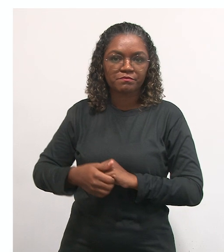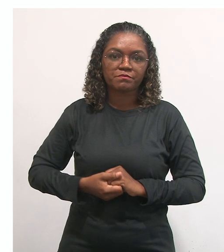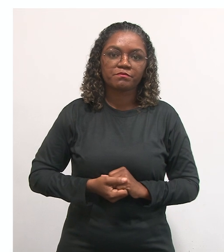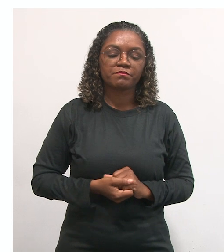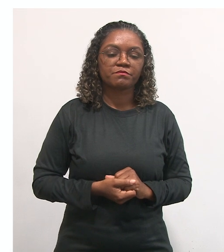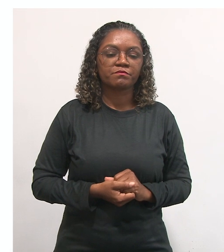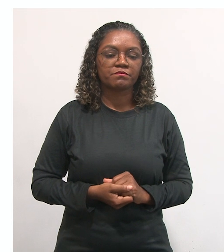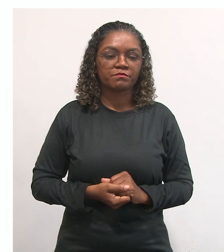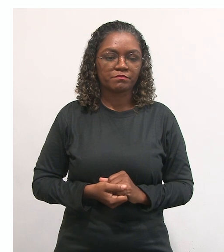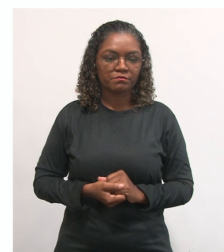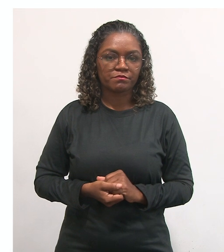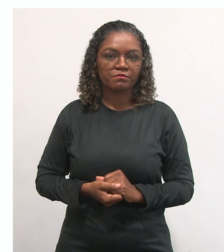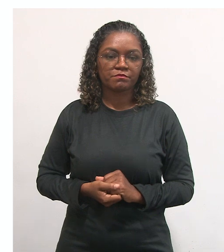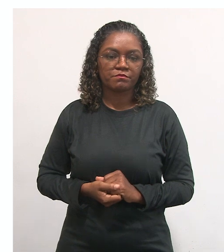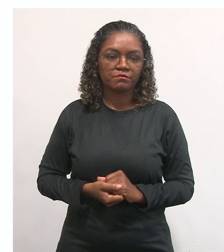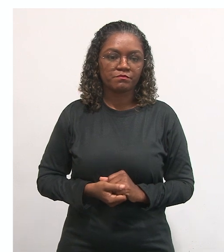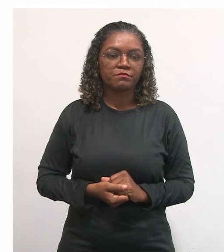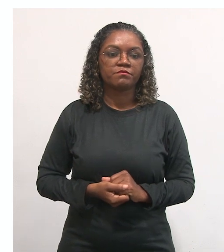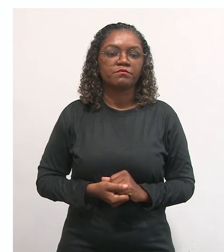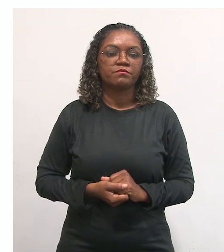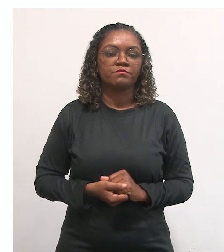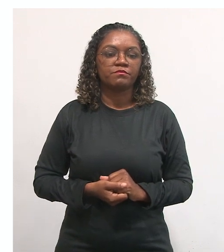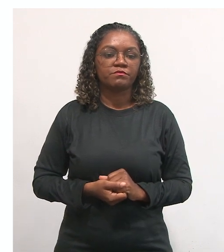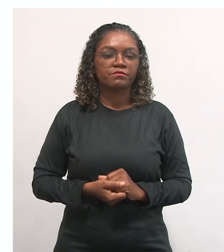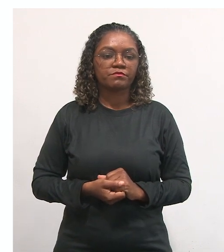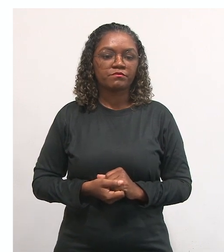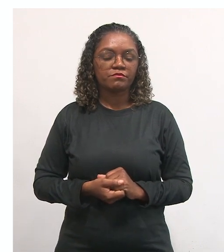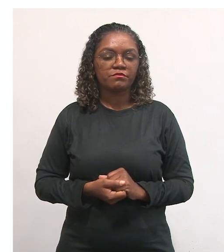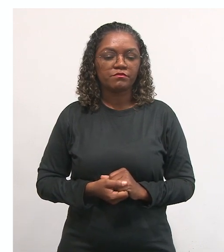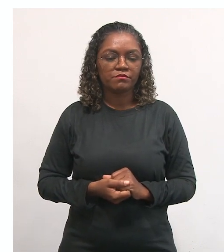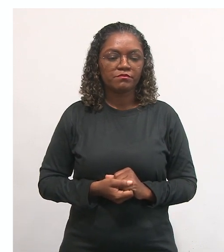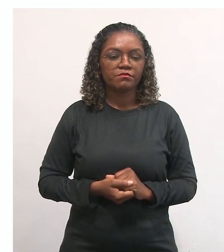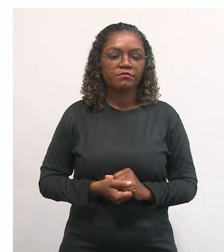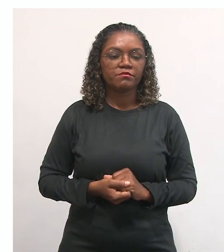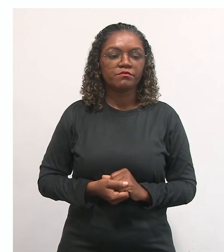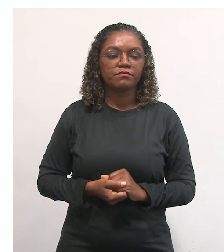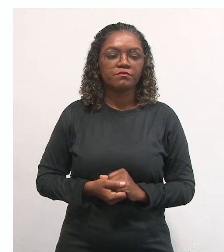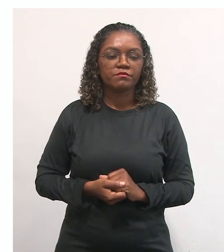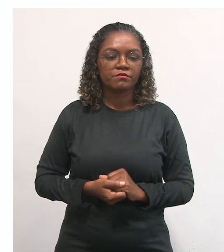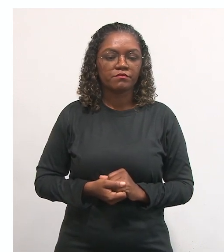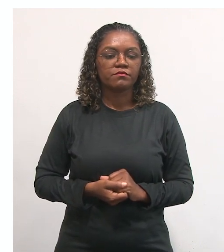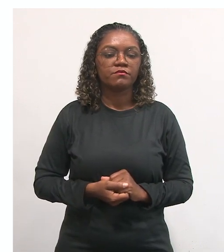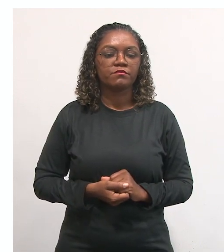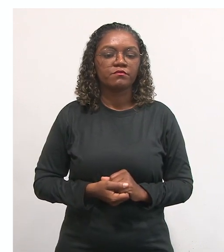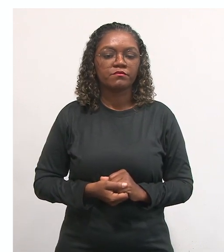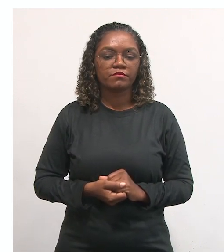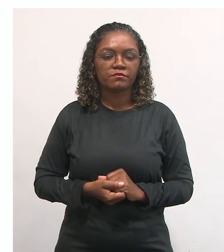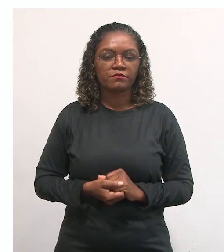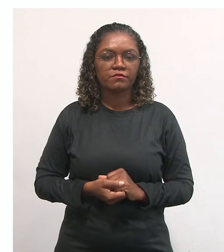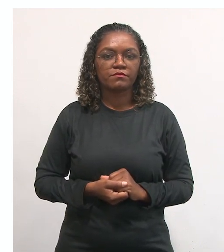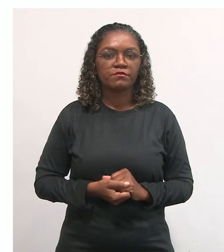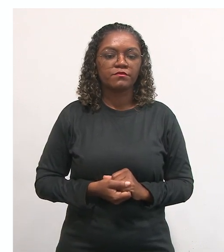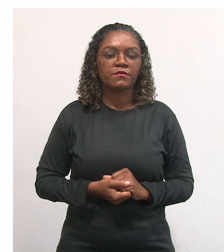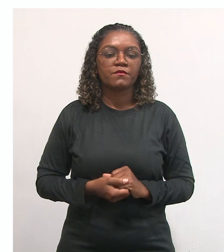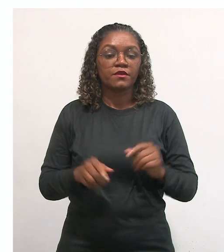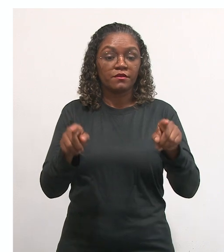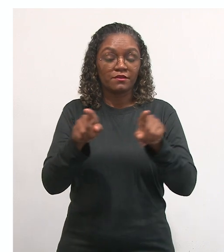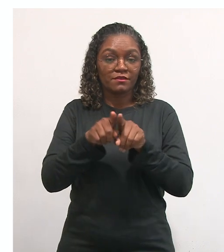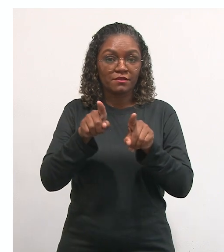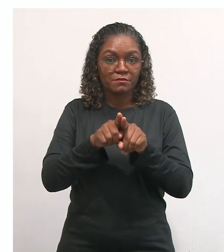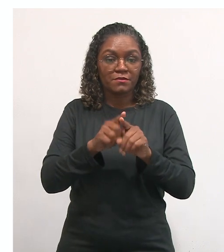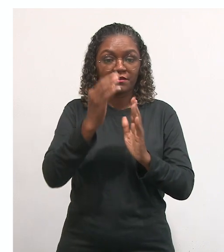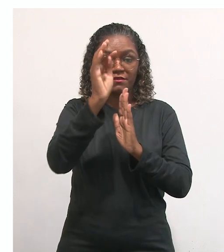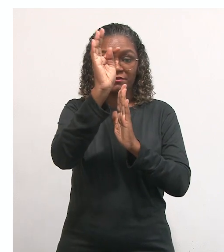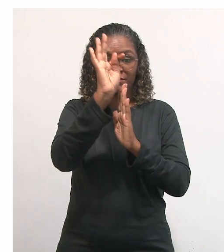vocês né os 3 cm aqui né aqui os 2 cm os três e os dois e aqui